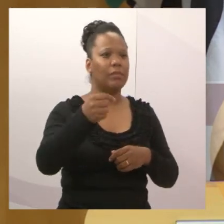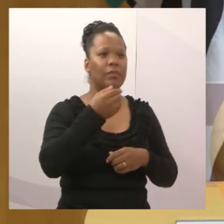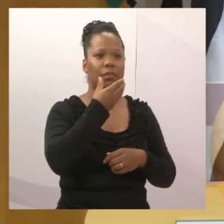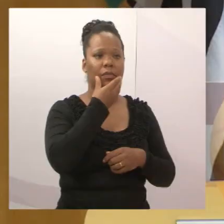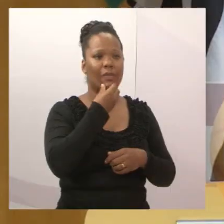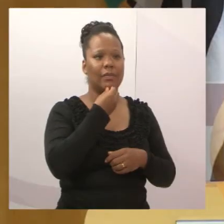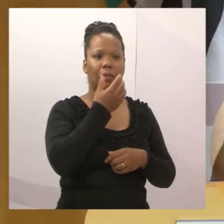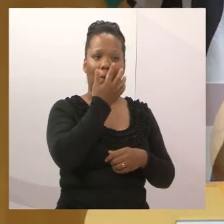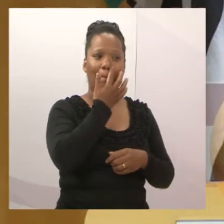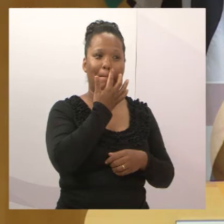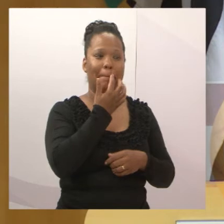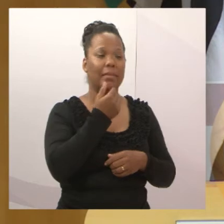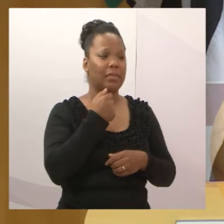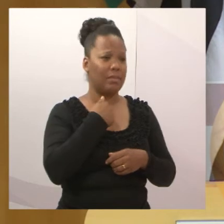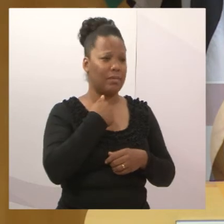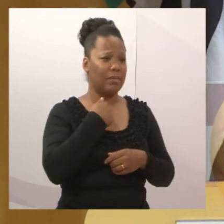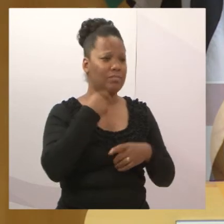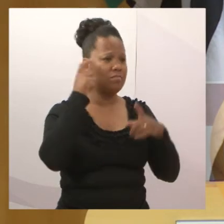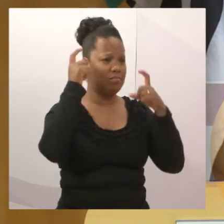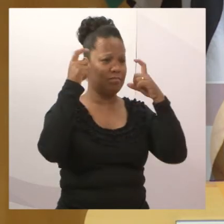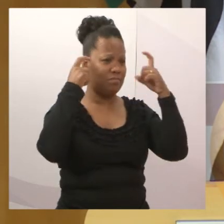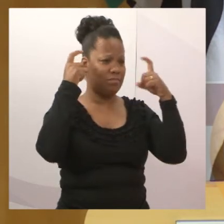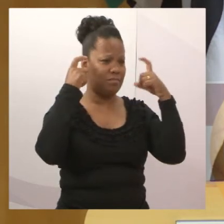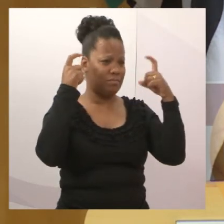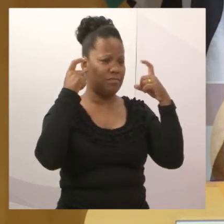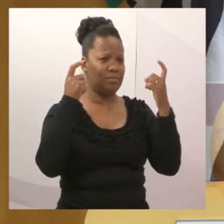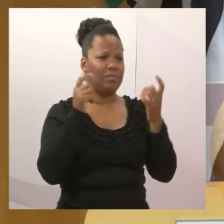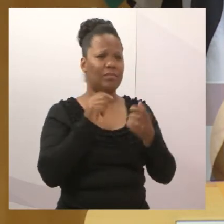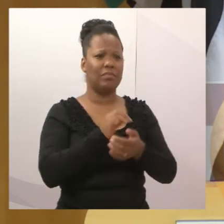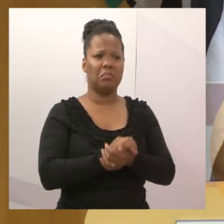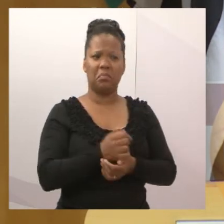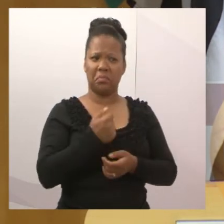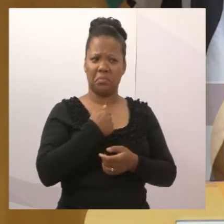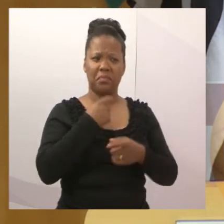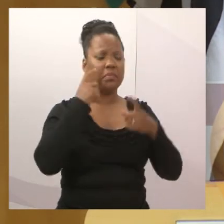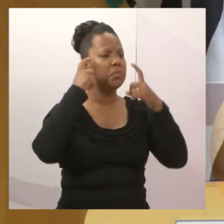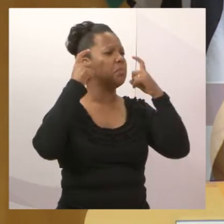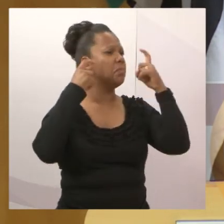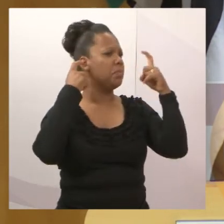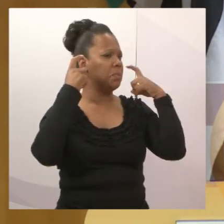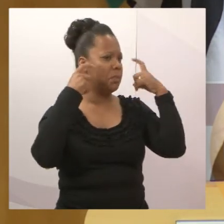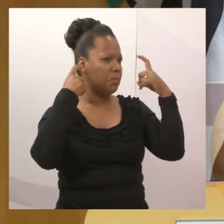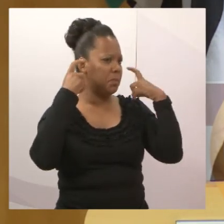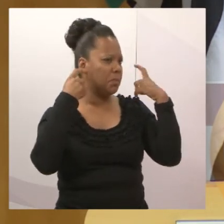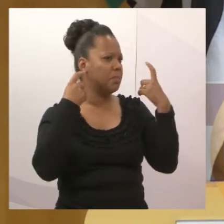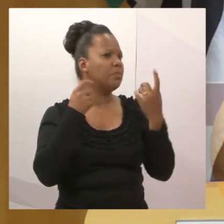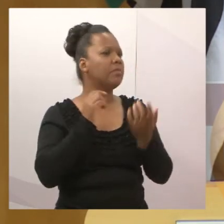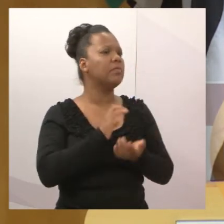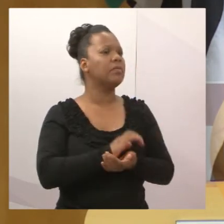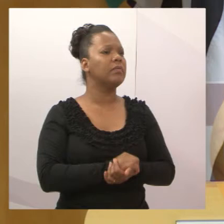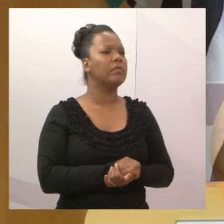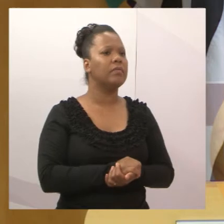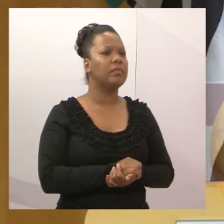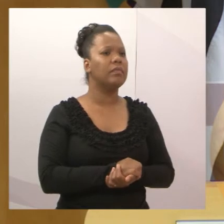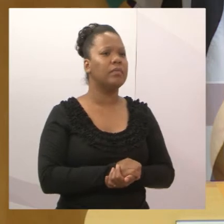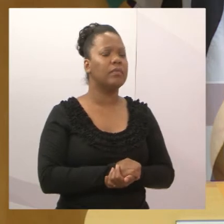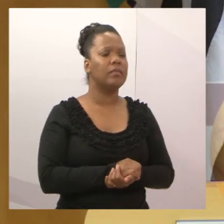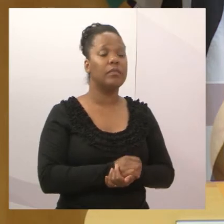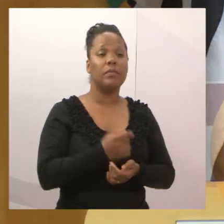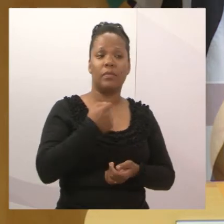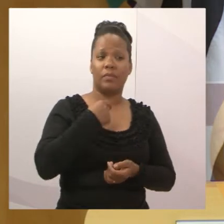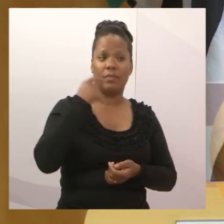eu começo a ficar muito preocupado, vereador Luiz Flávio, muito preocupado, entendeu? E começo